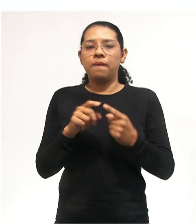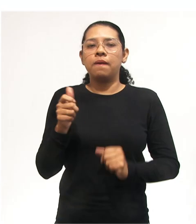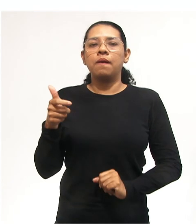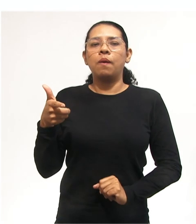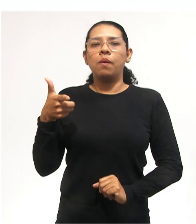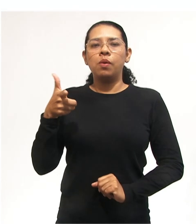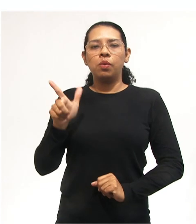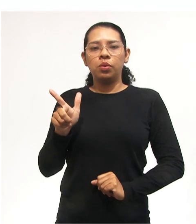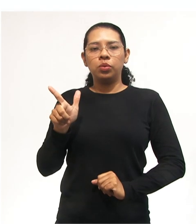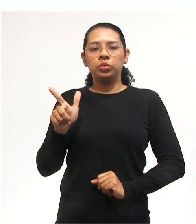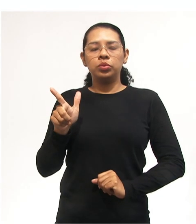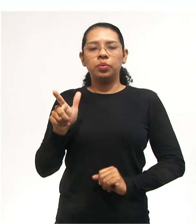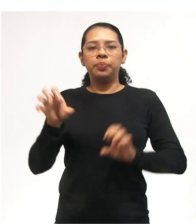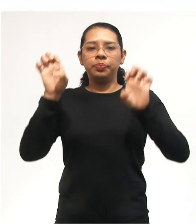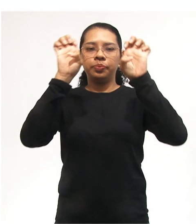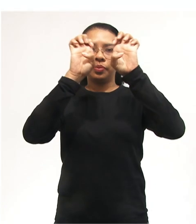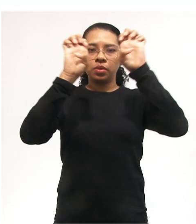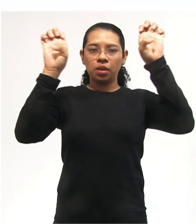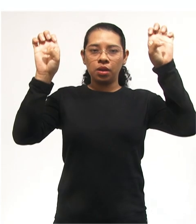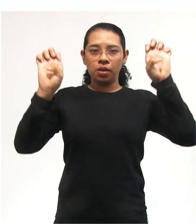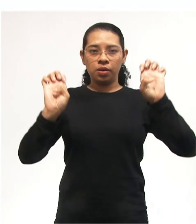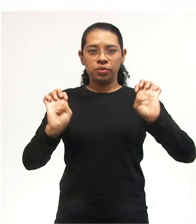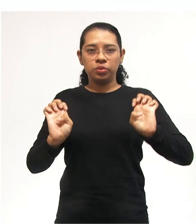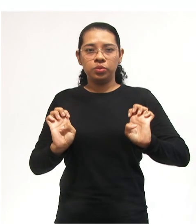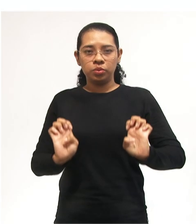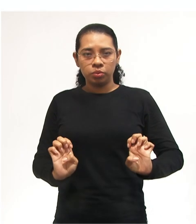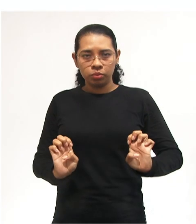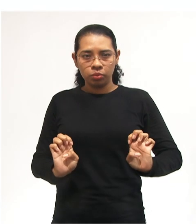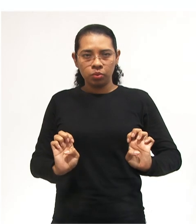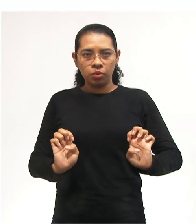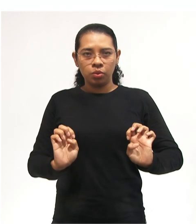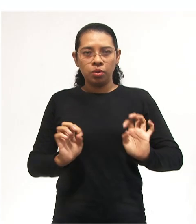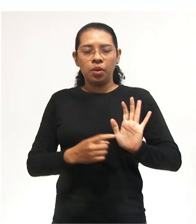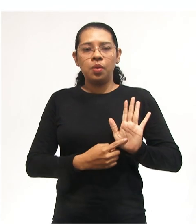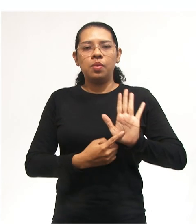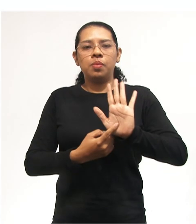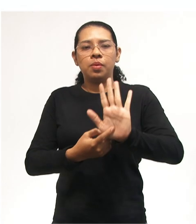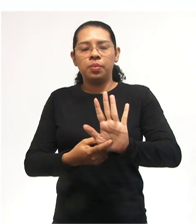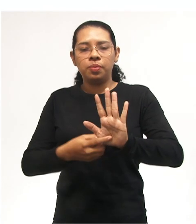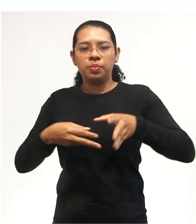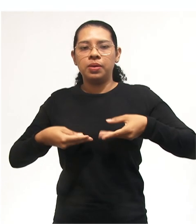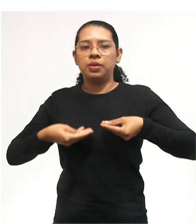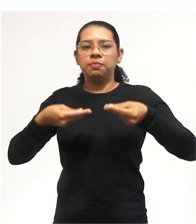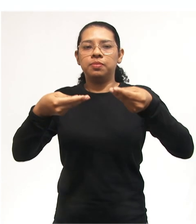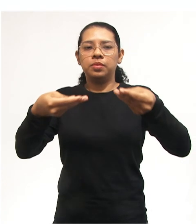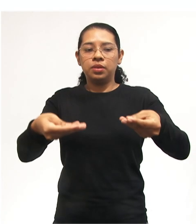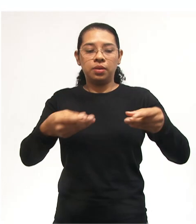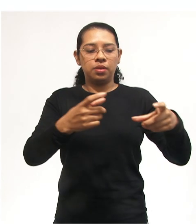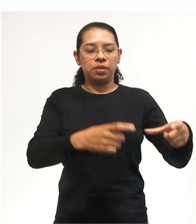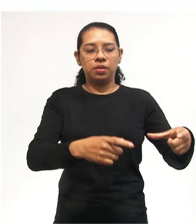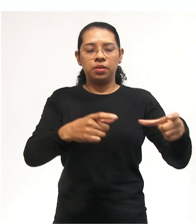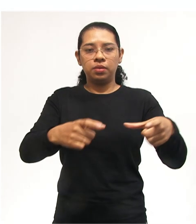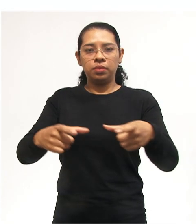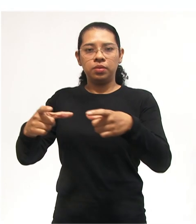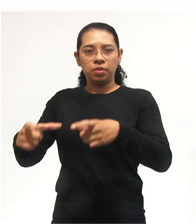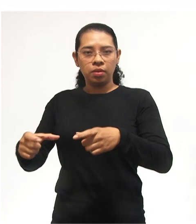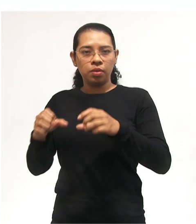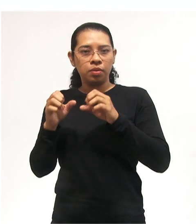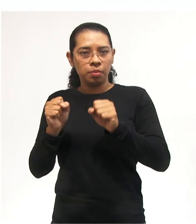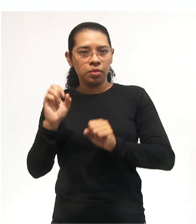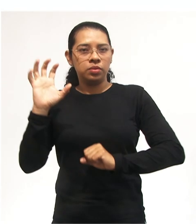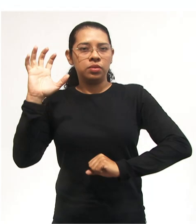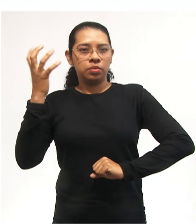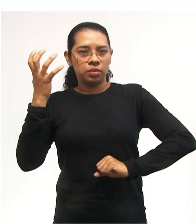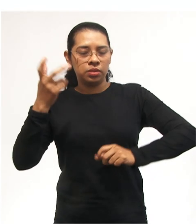da infraestrutura, né, que é colocada à disposição para que essas atividades aconteçam, tanto em